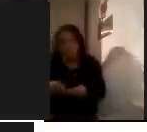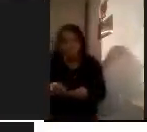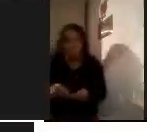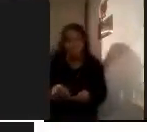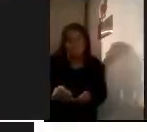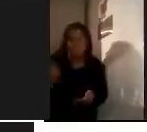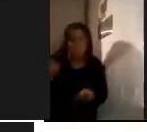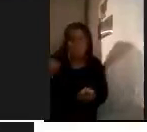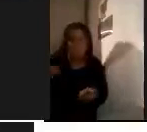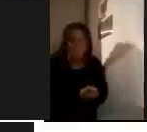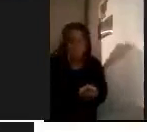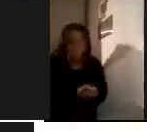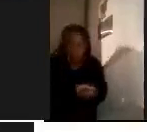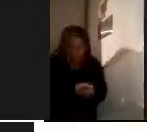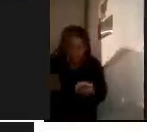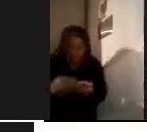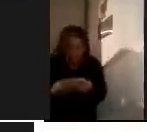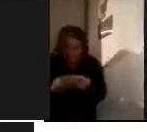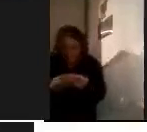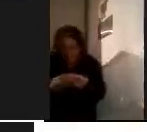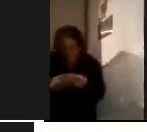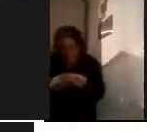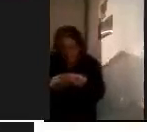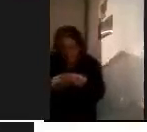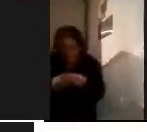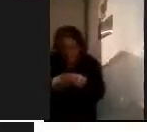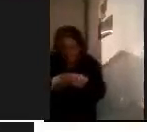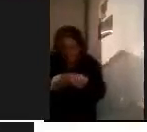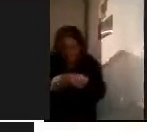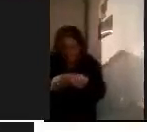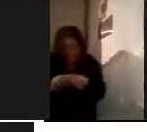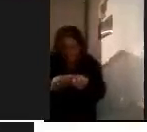E sem o cordão umbilical, o que a gente precisa dar para o bebê?